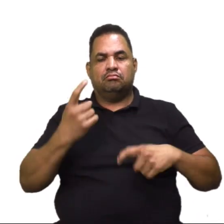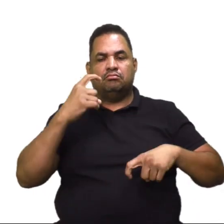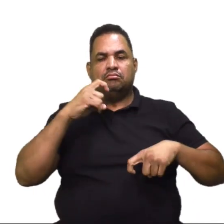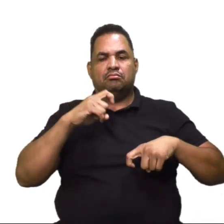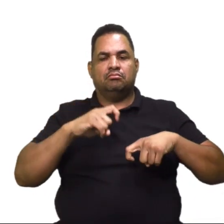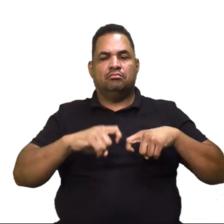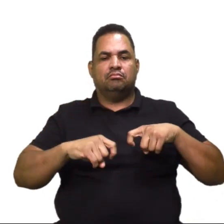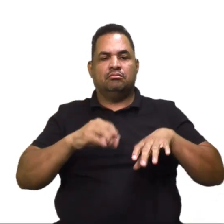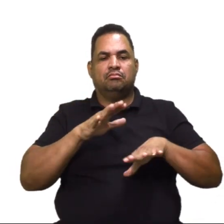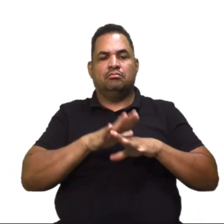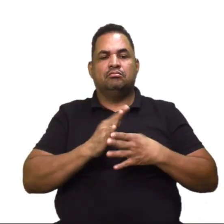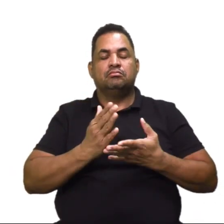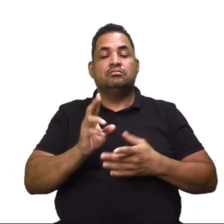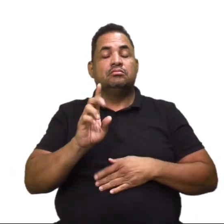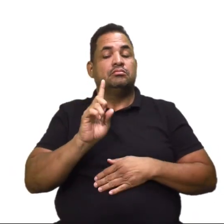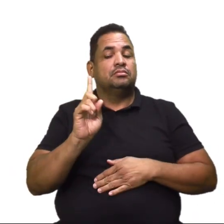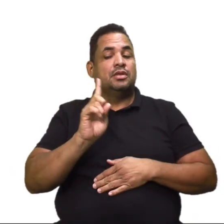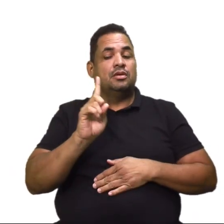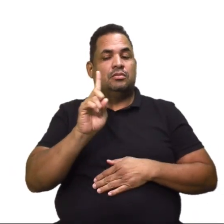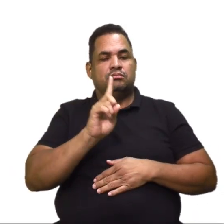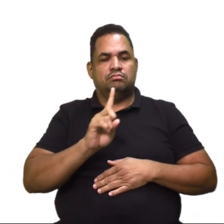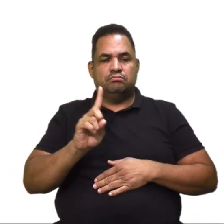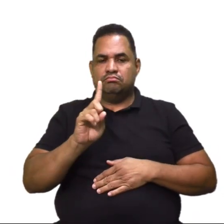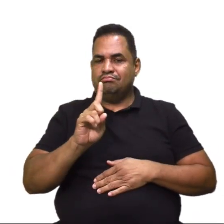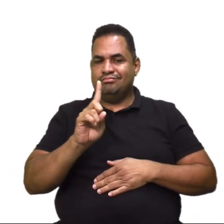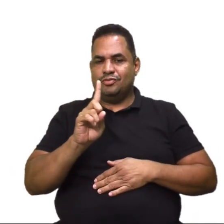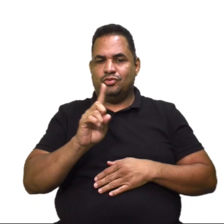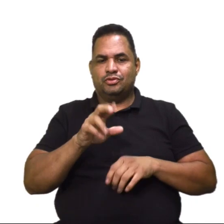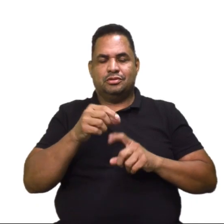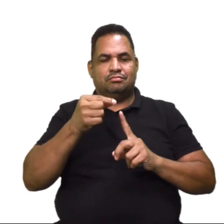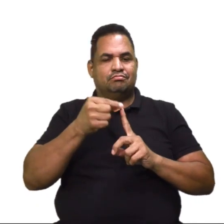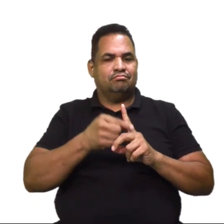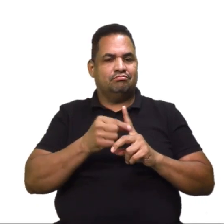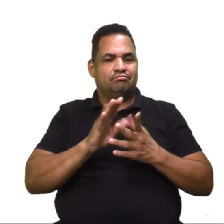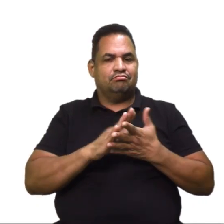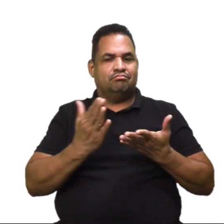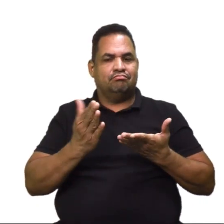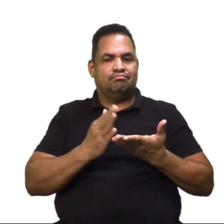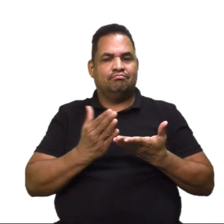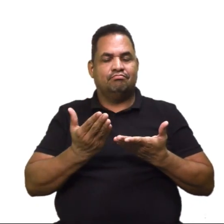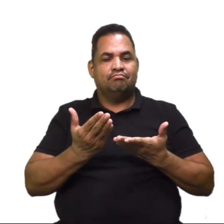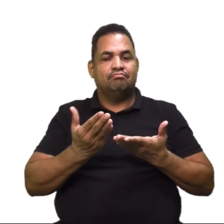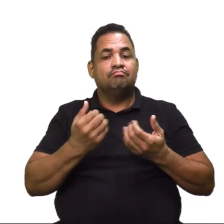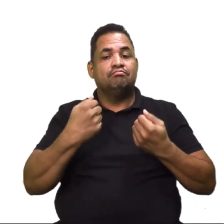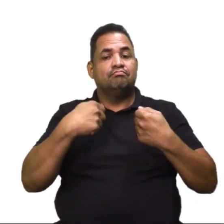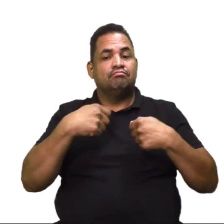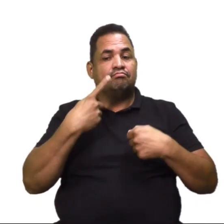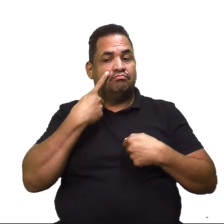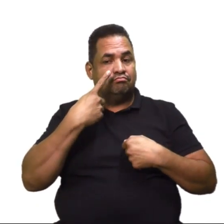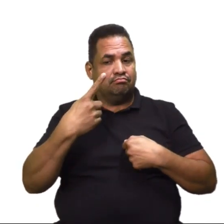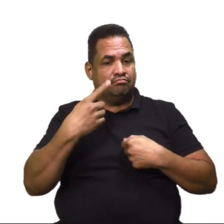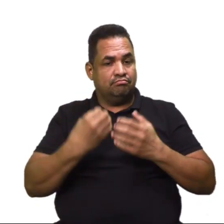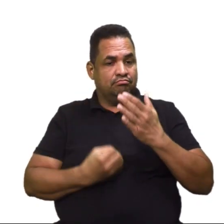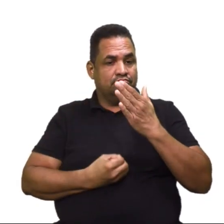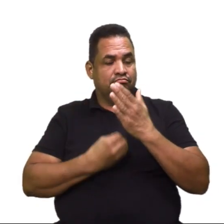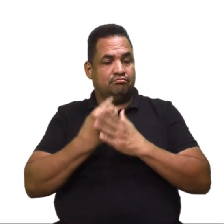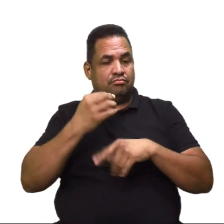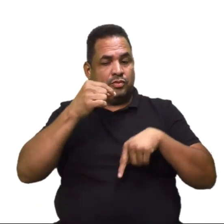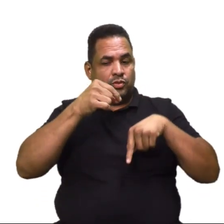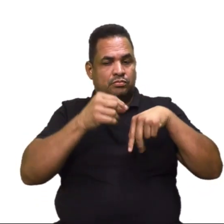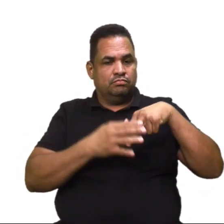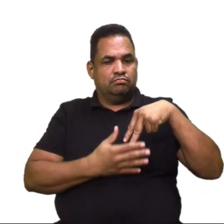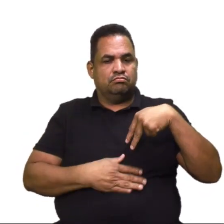relações sexuais sem uso de preservativo. Nesta é possível observar o surgimento de uma